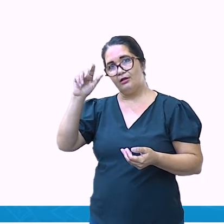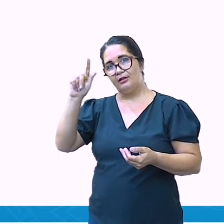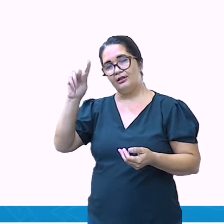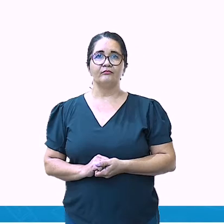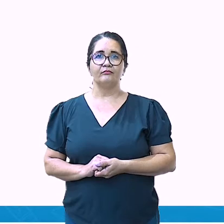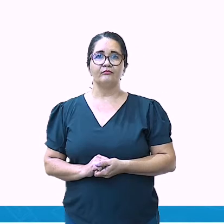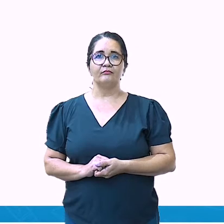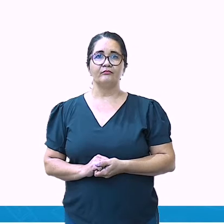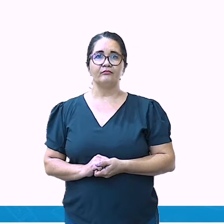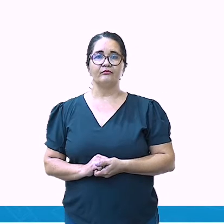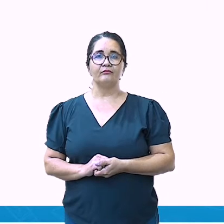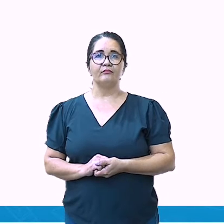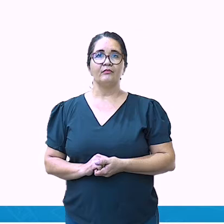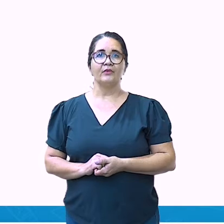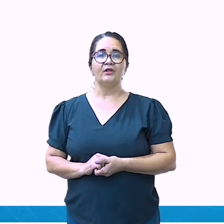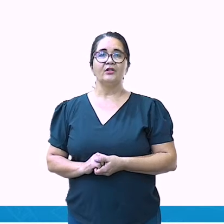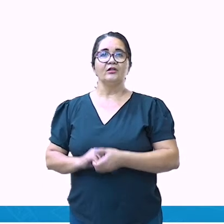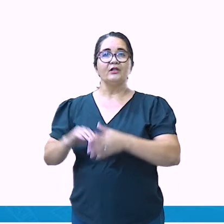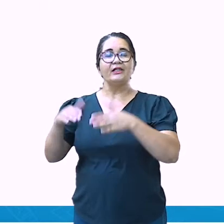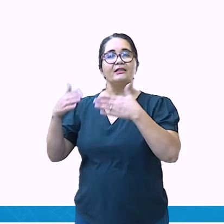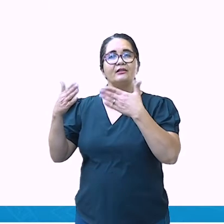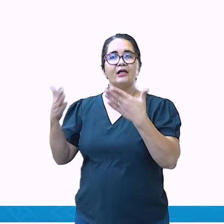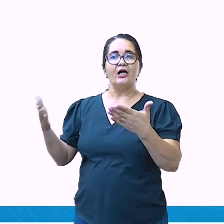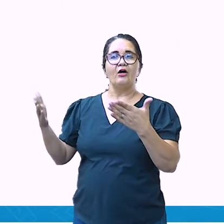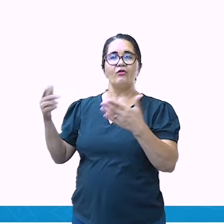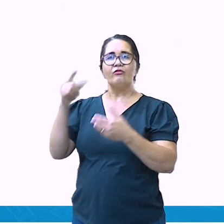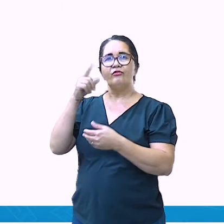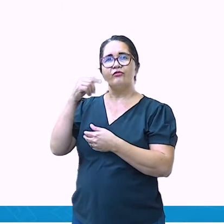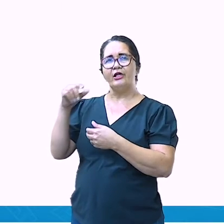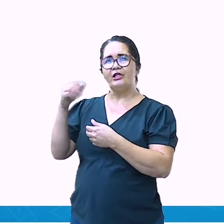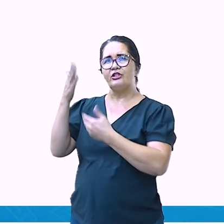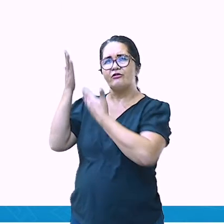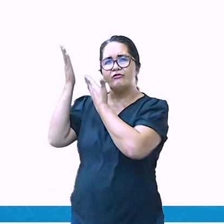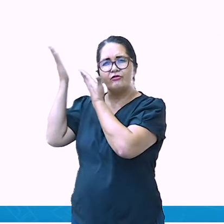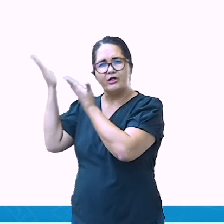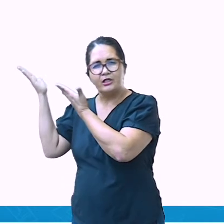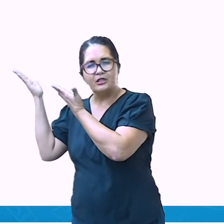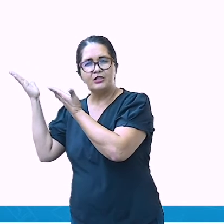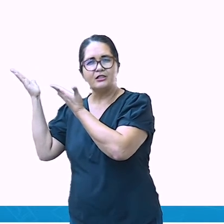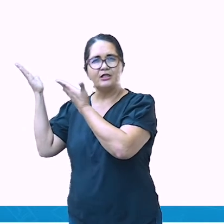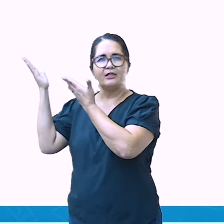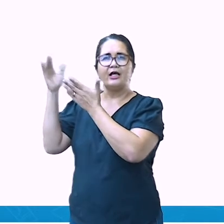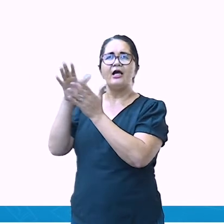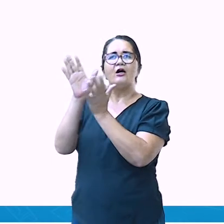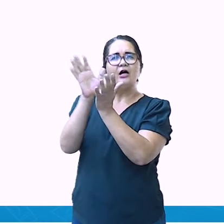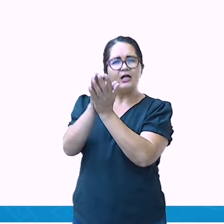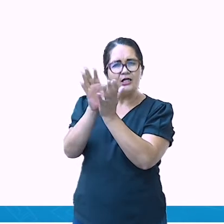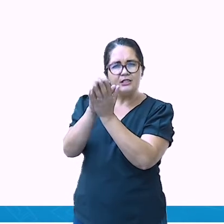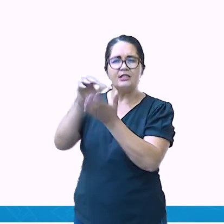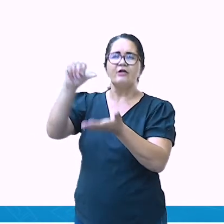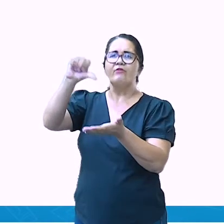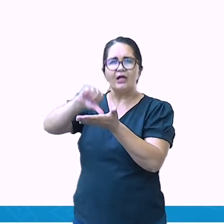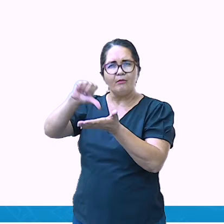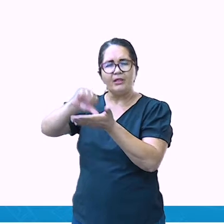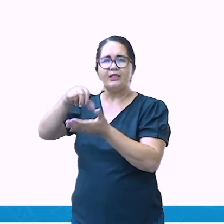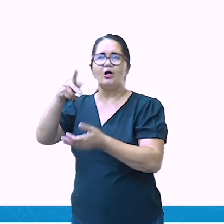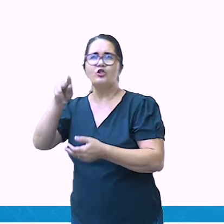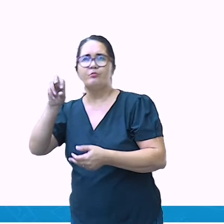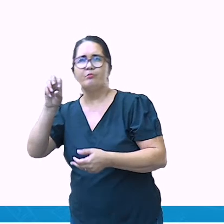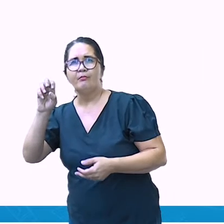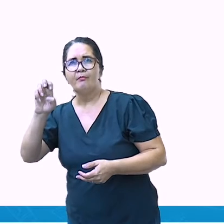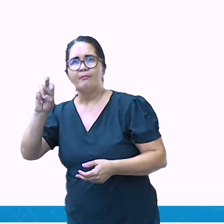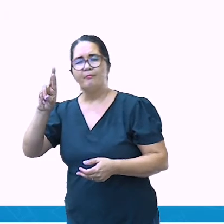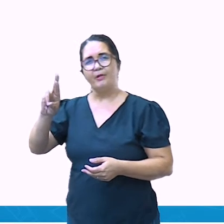Natal. Paraíba, João Pessoa. Pernambuco, Recife.